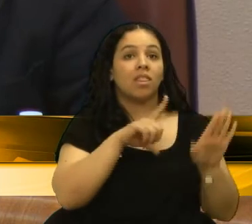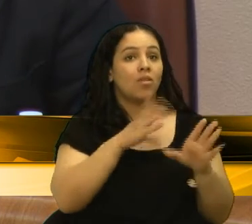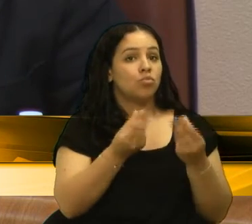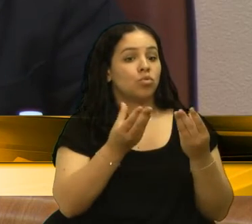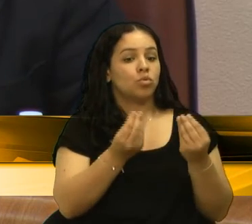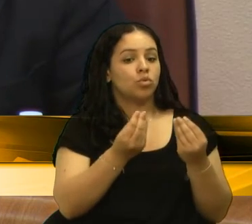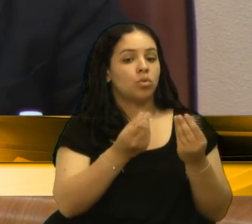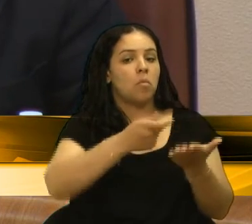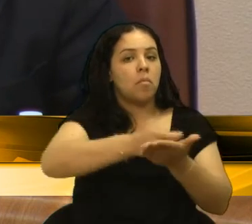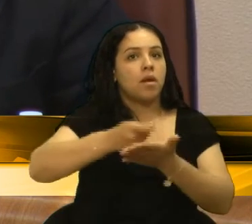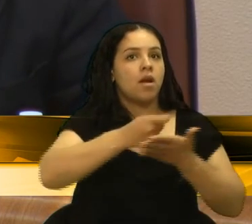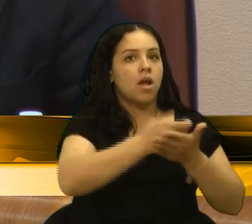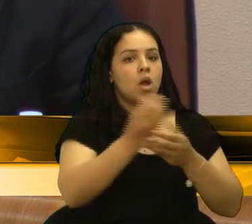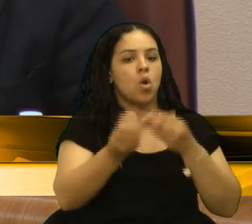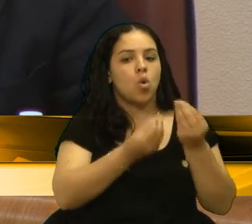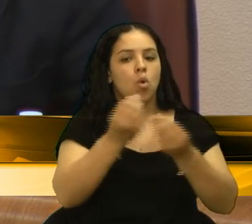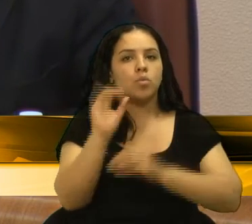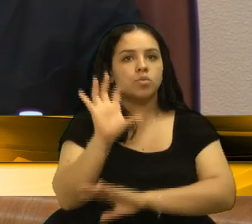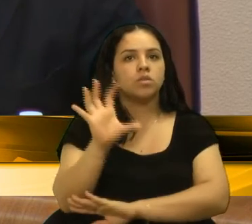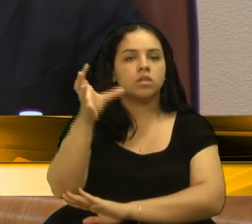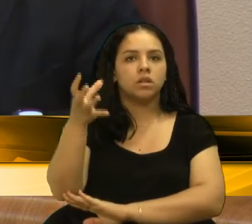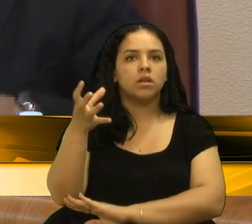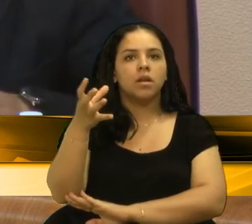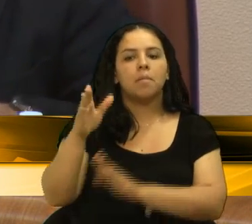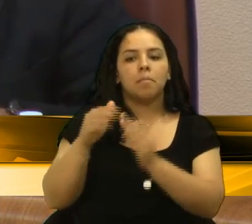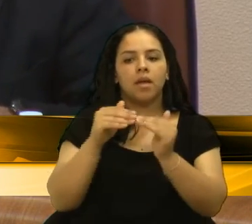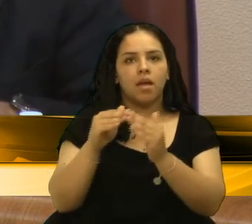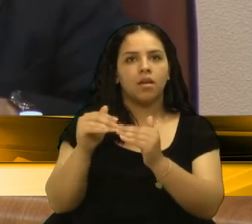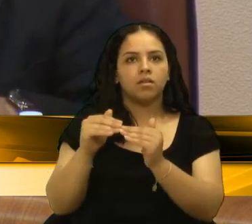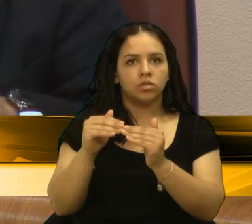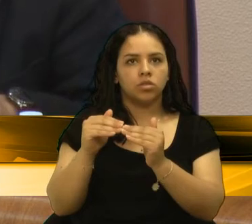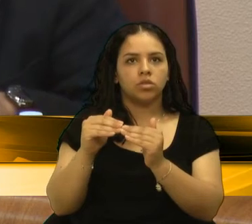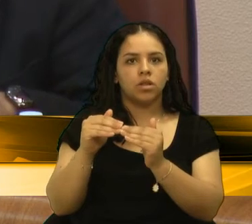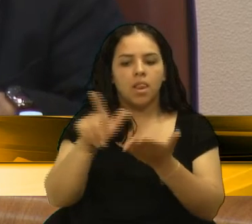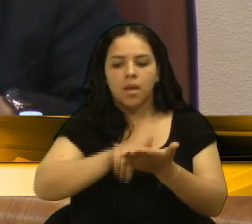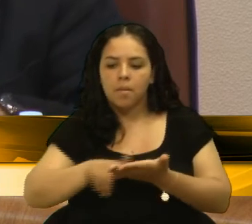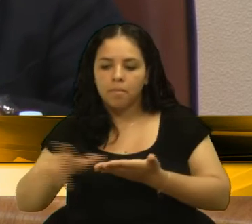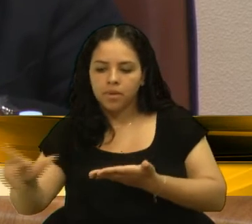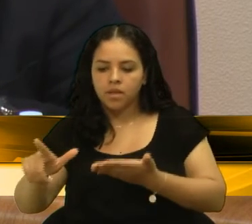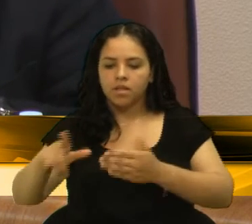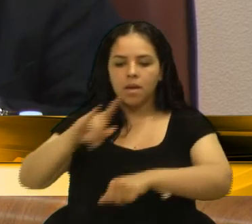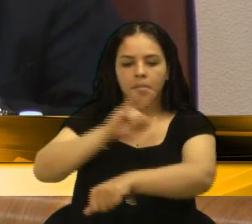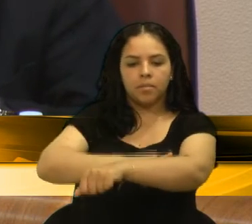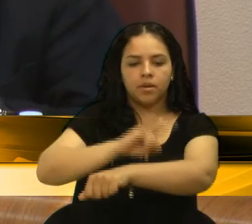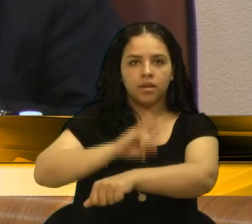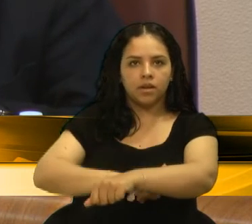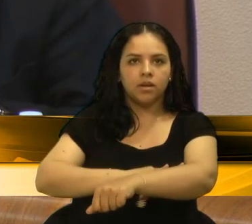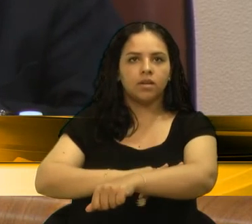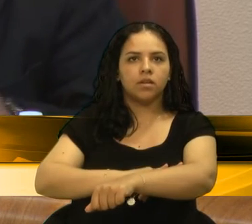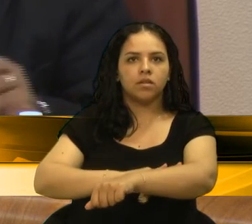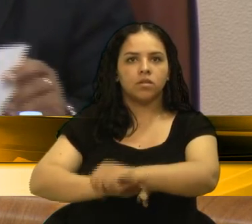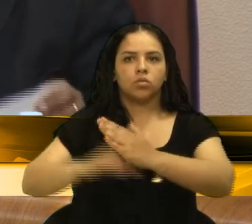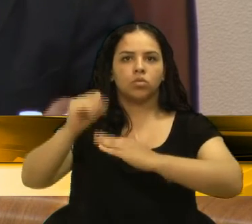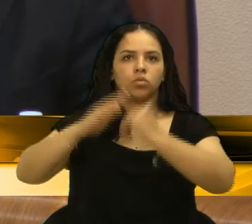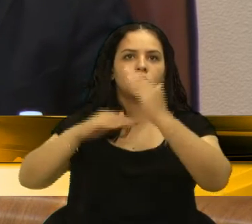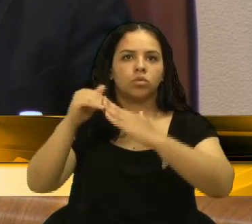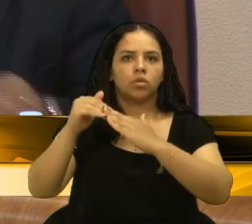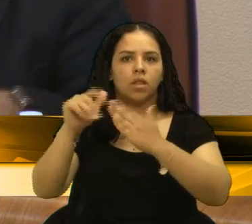estrutura, infraestrutura, conforme o tipo de evento, a gente solicita locação de limpeza, locação de banheiros, a infraestrutura de